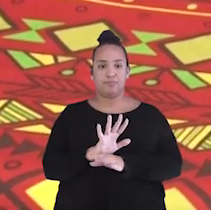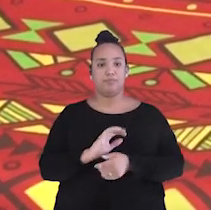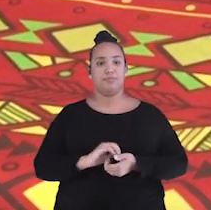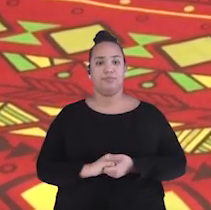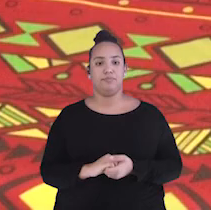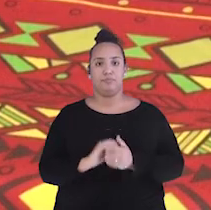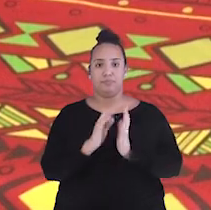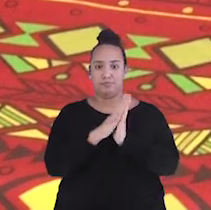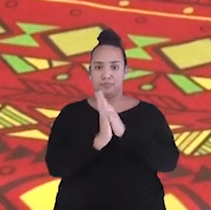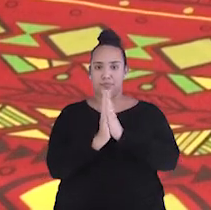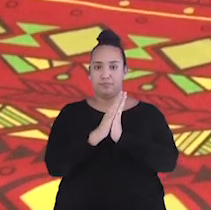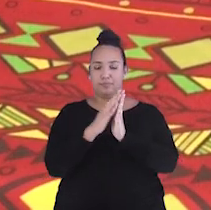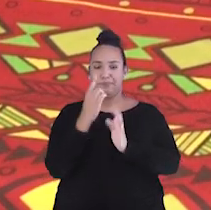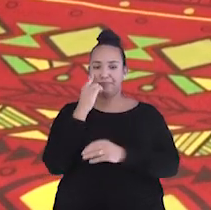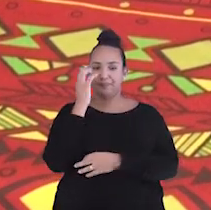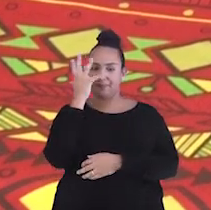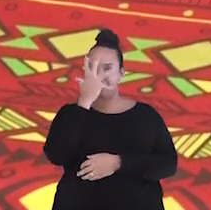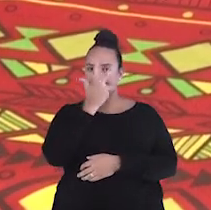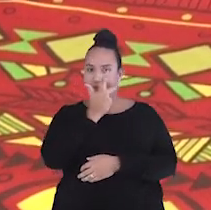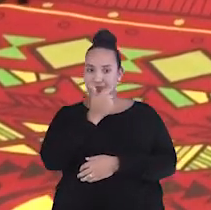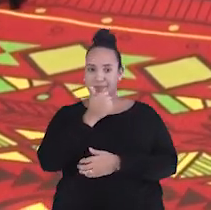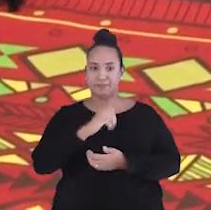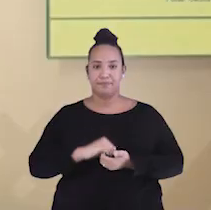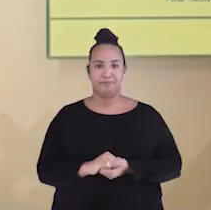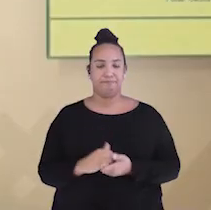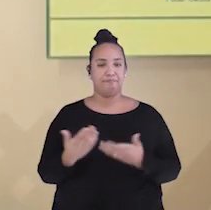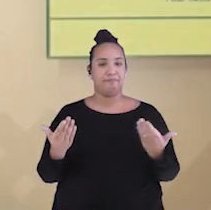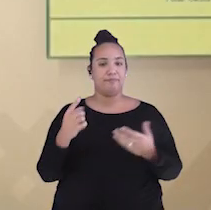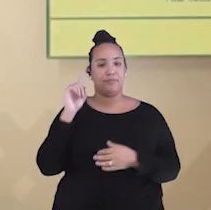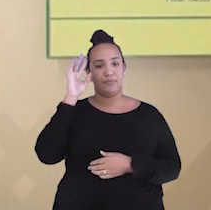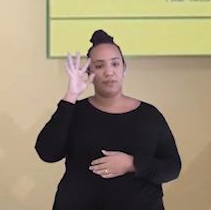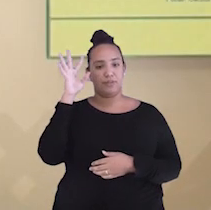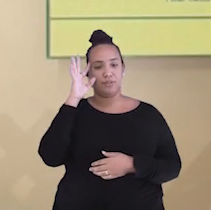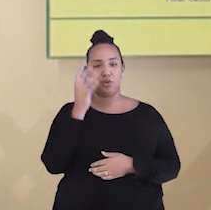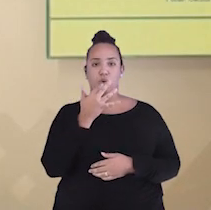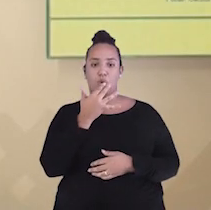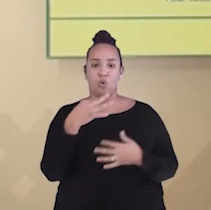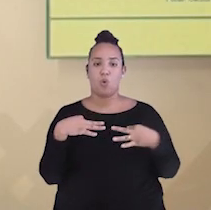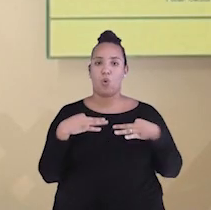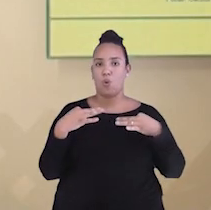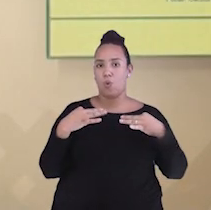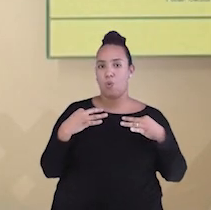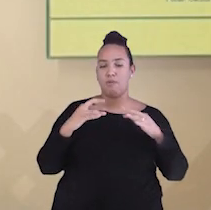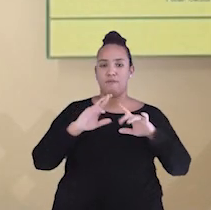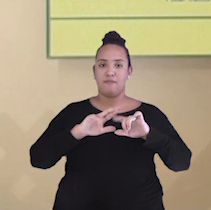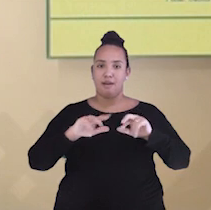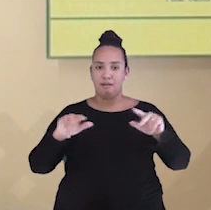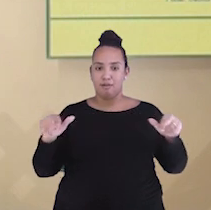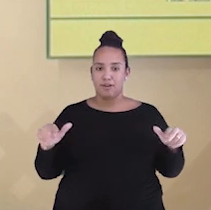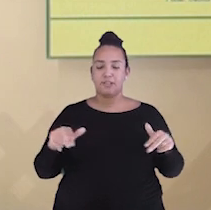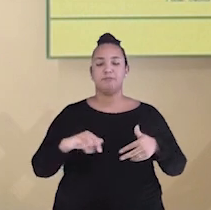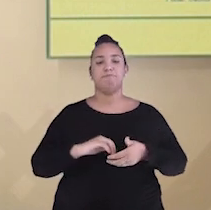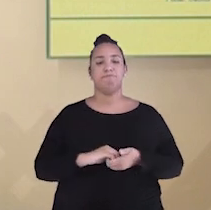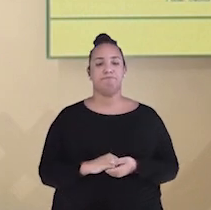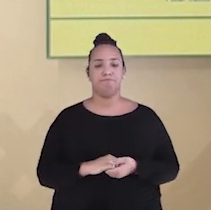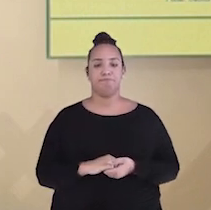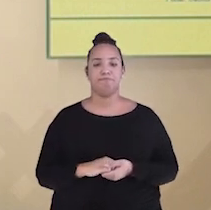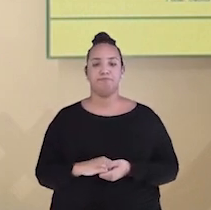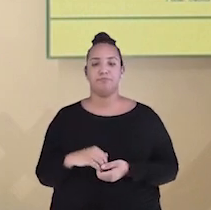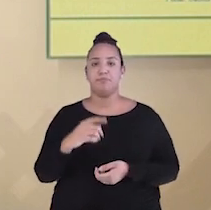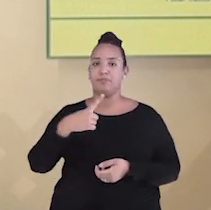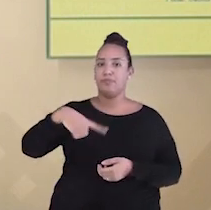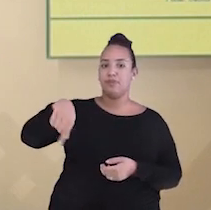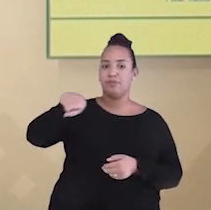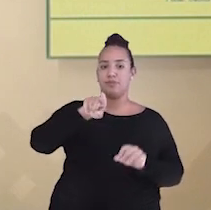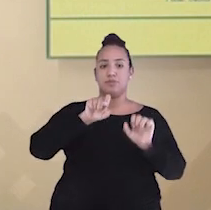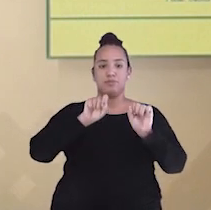boneca Baiomi. Olha que linda que ela ficou. Imagina com outras estampas diferentes, ela vai ficar mais bonita ainda. E aí